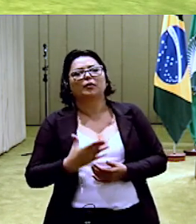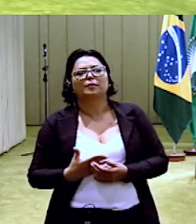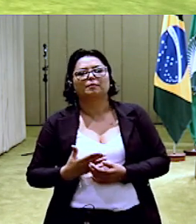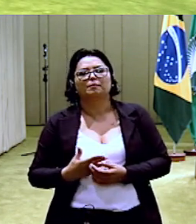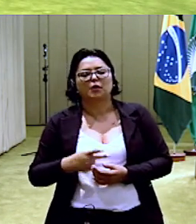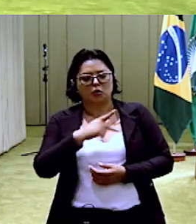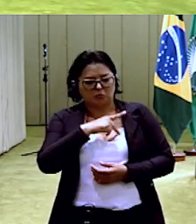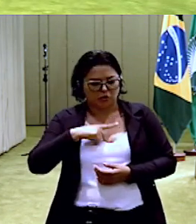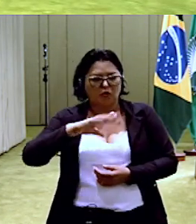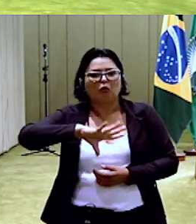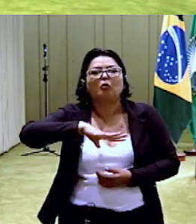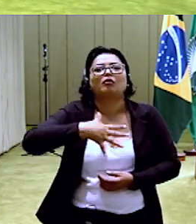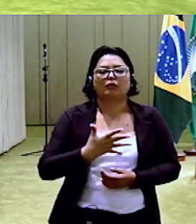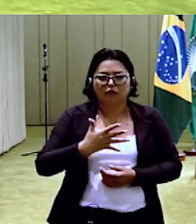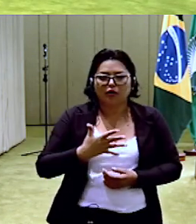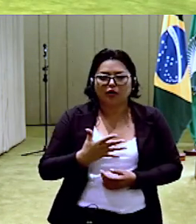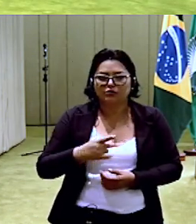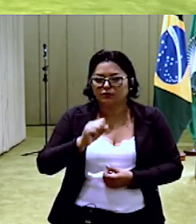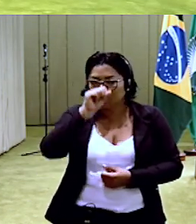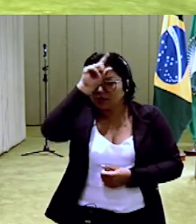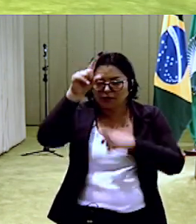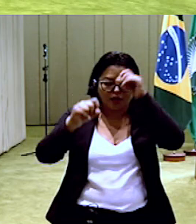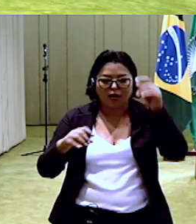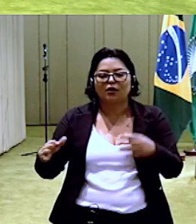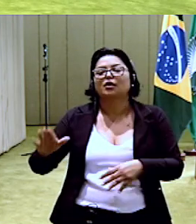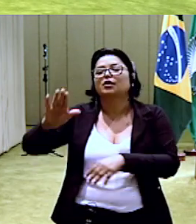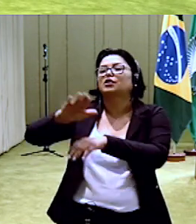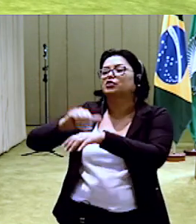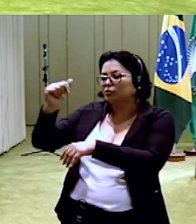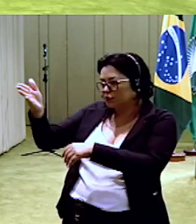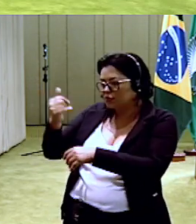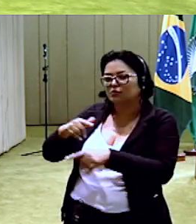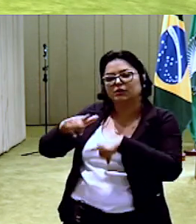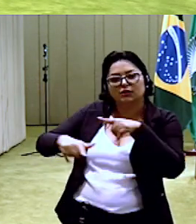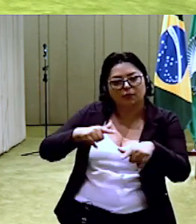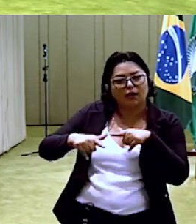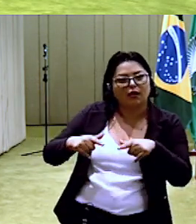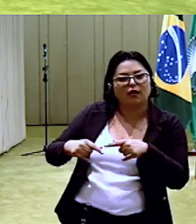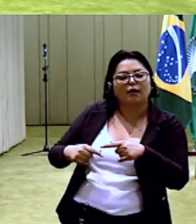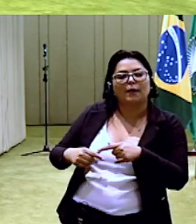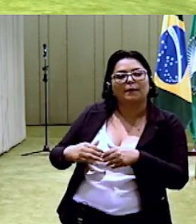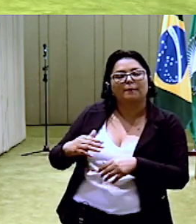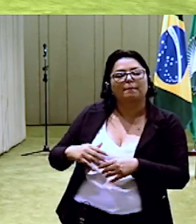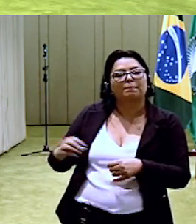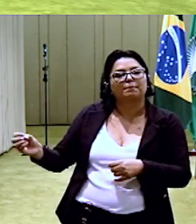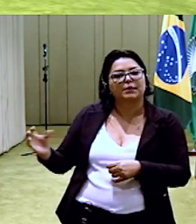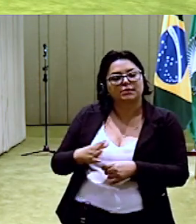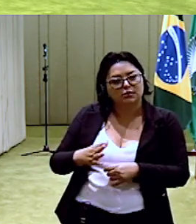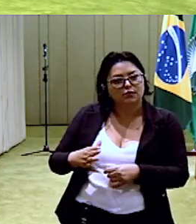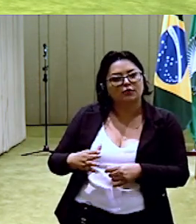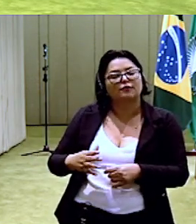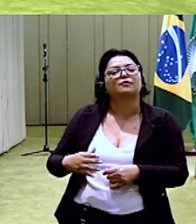teve aquela coragem de ter essa ideia e chamou alguns de nós para trabalhar com ele sobre essa nova